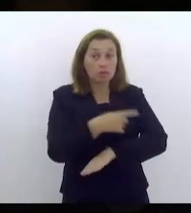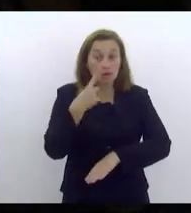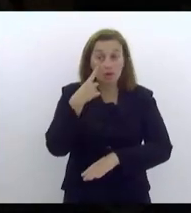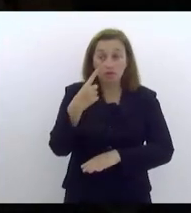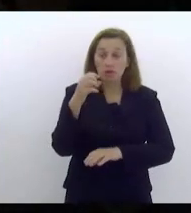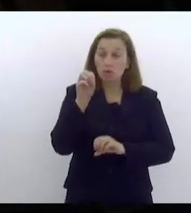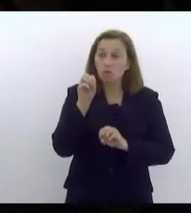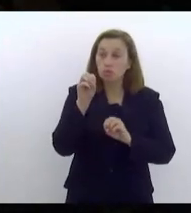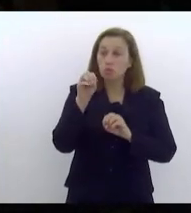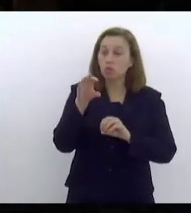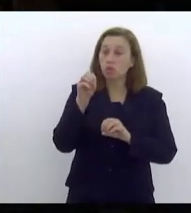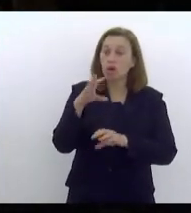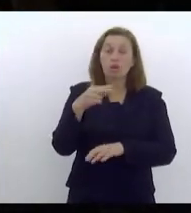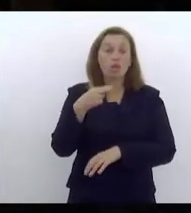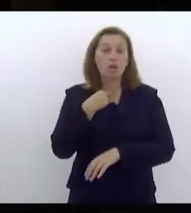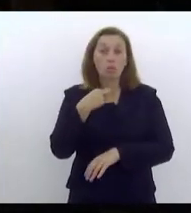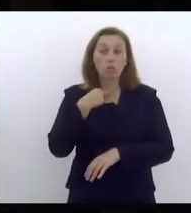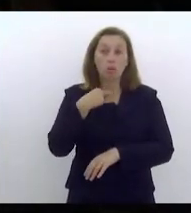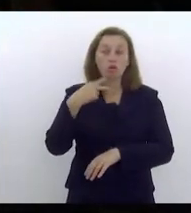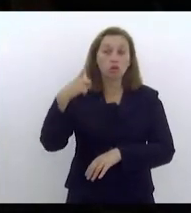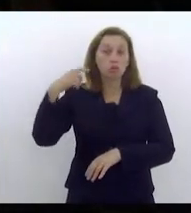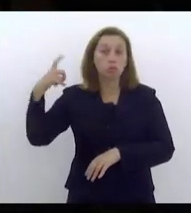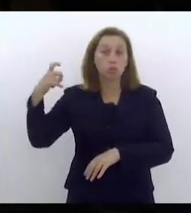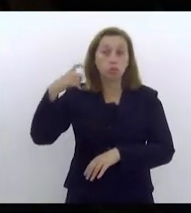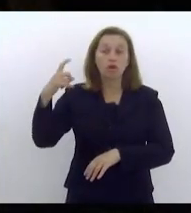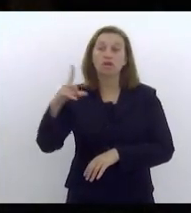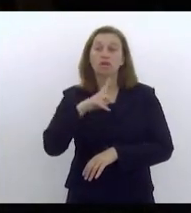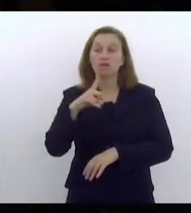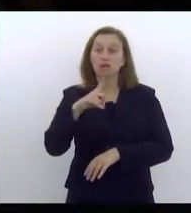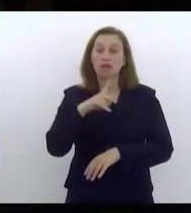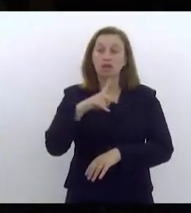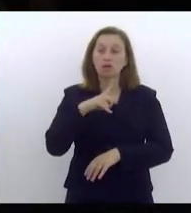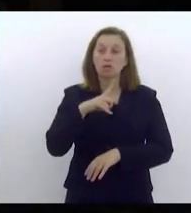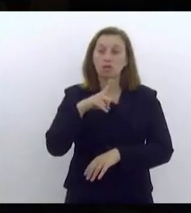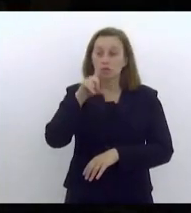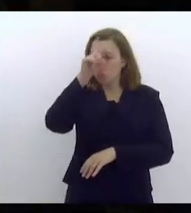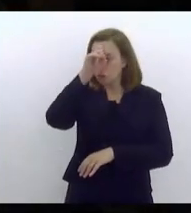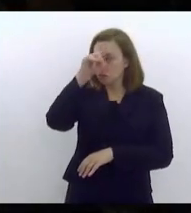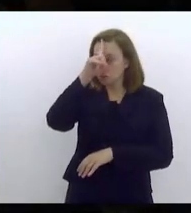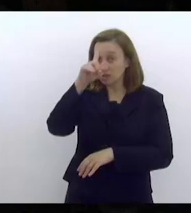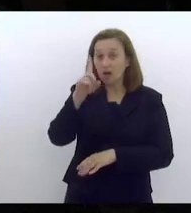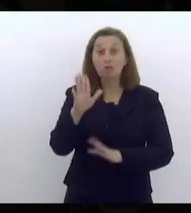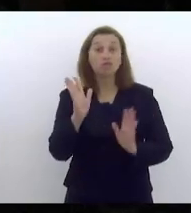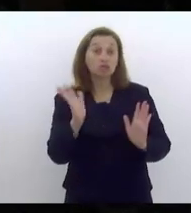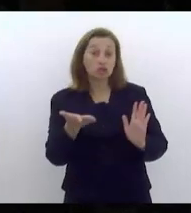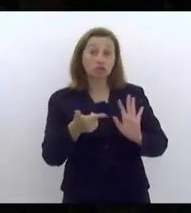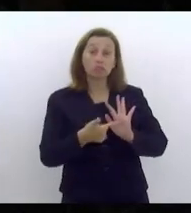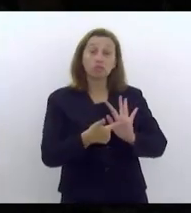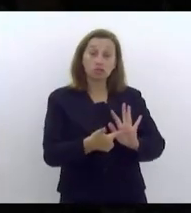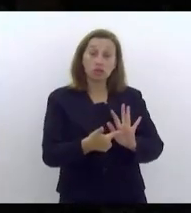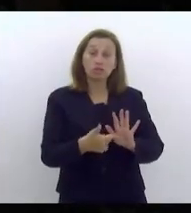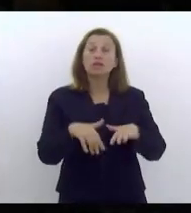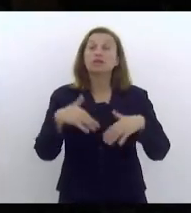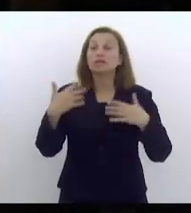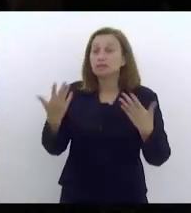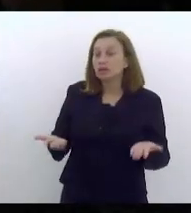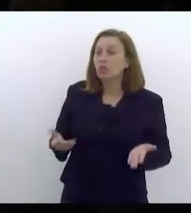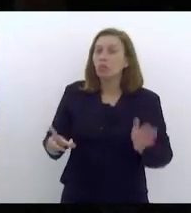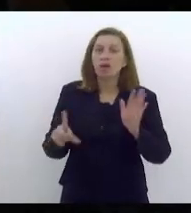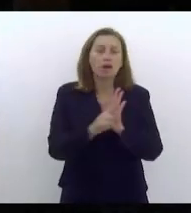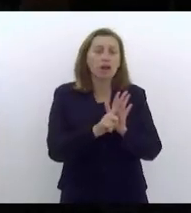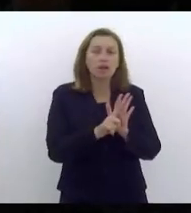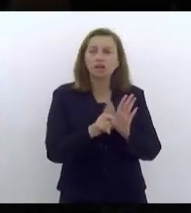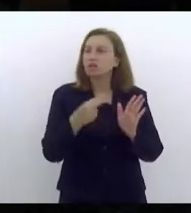que não pode buzinar porque tem um hospital, é isso que está dado. Então, uma lei não